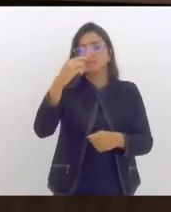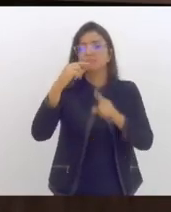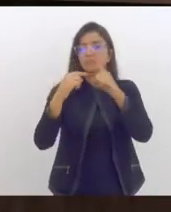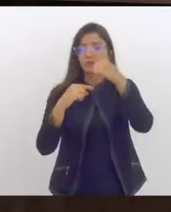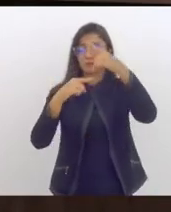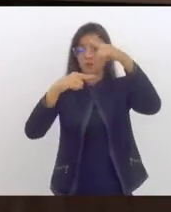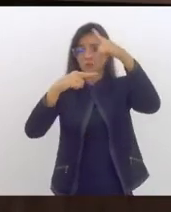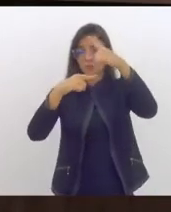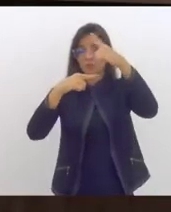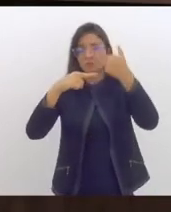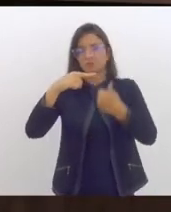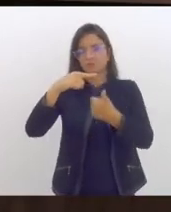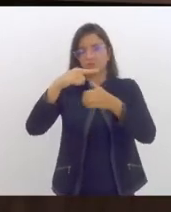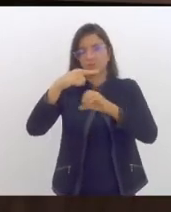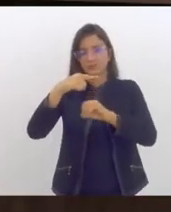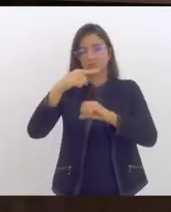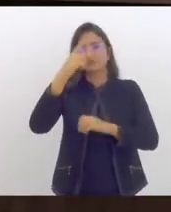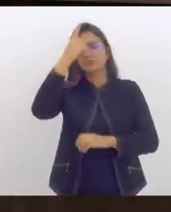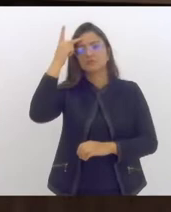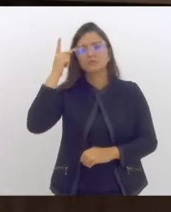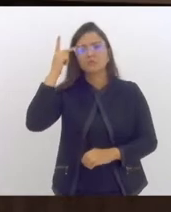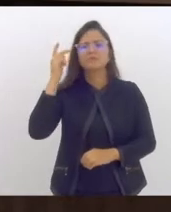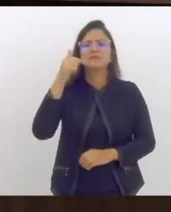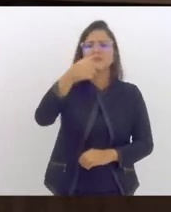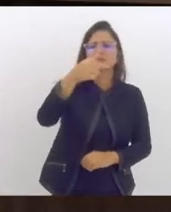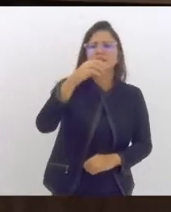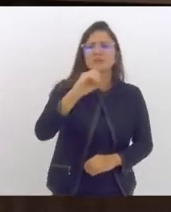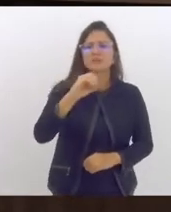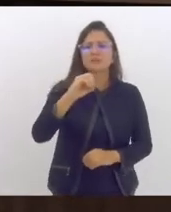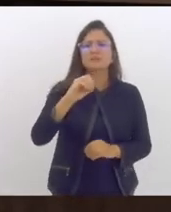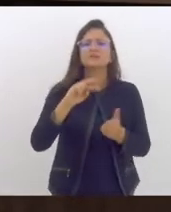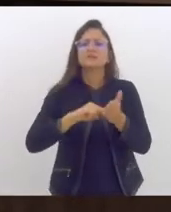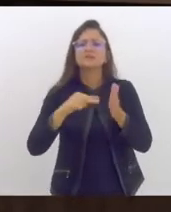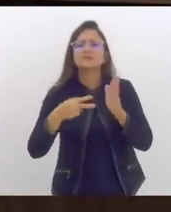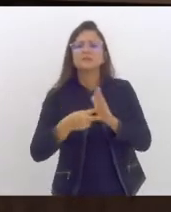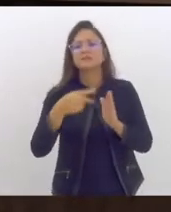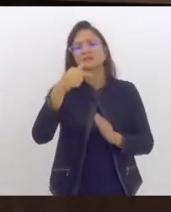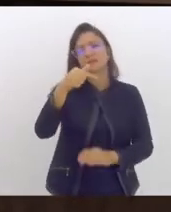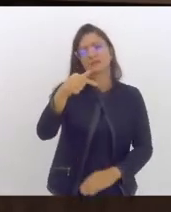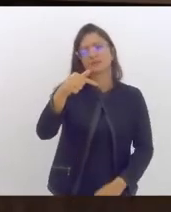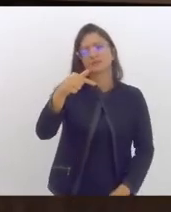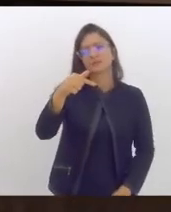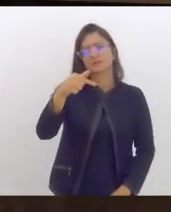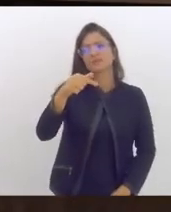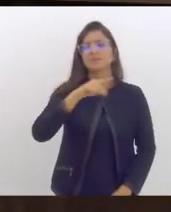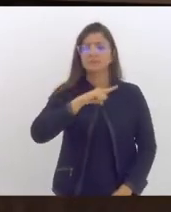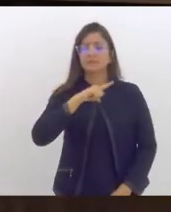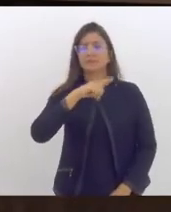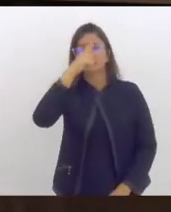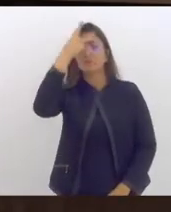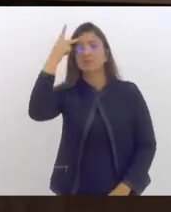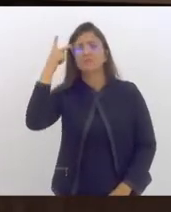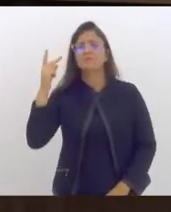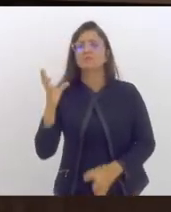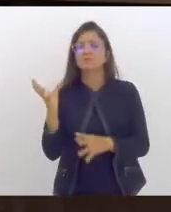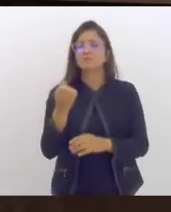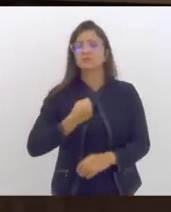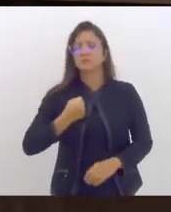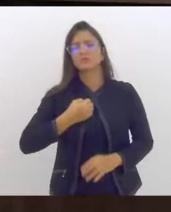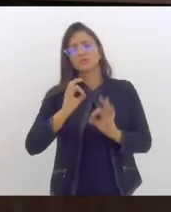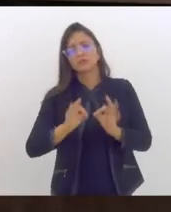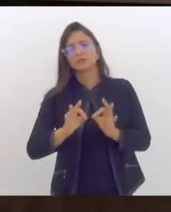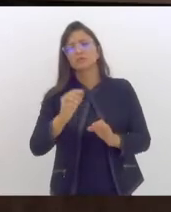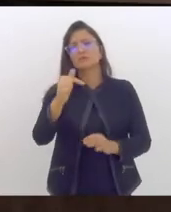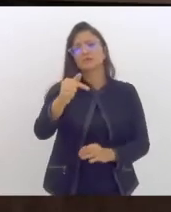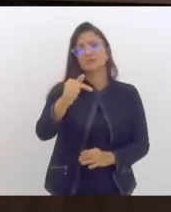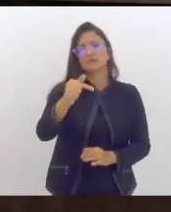São 70 deputados. 1/10 de 70 são 7. Tem o quórum suficiente. Eu só estou alertando,